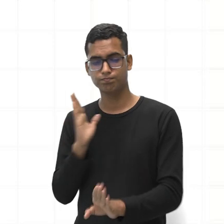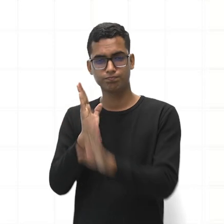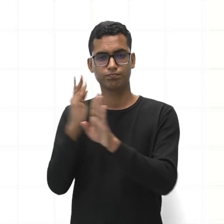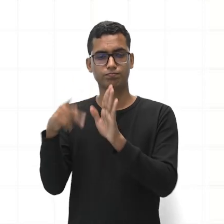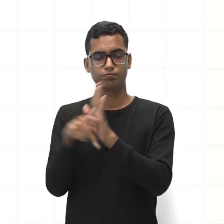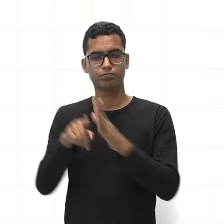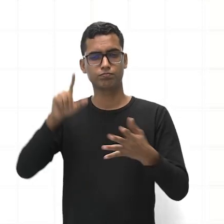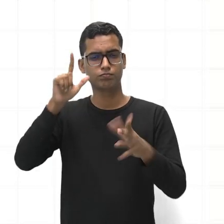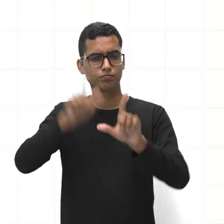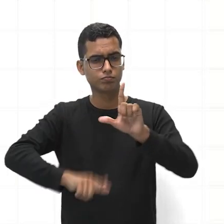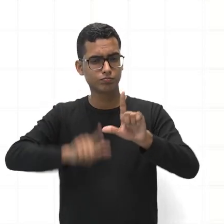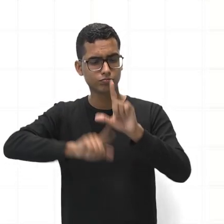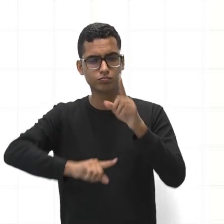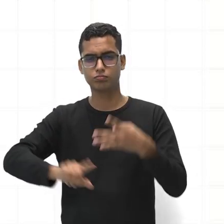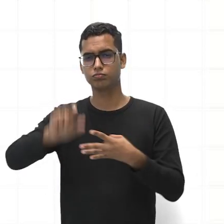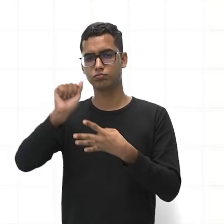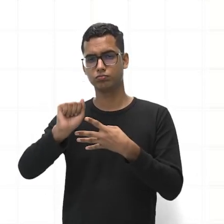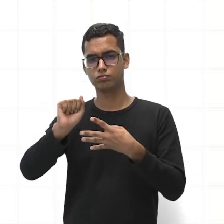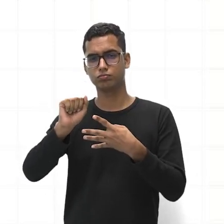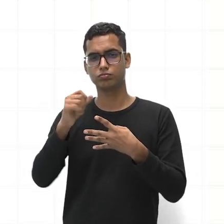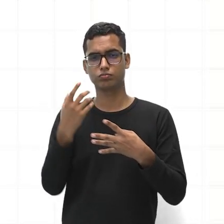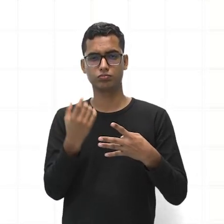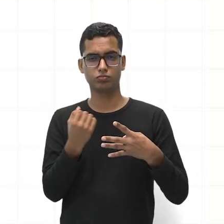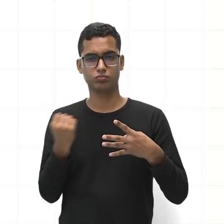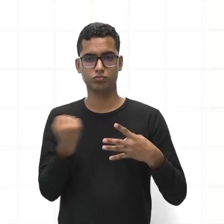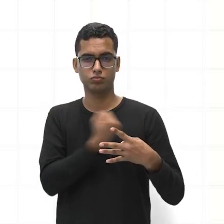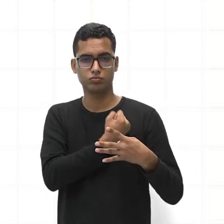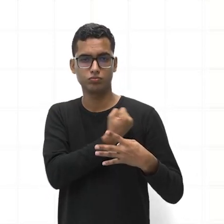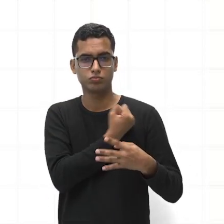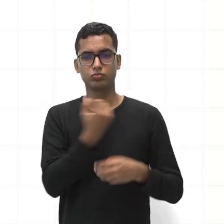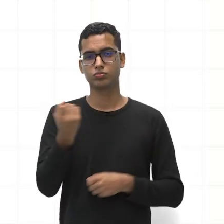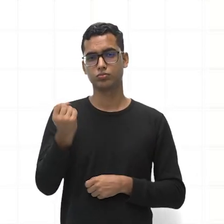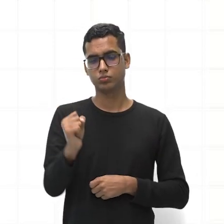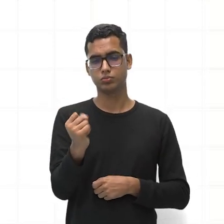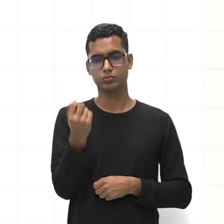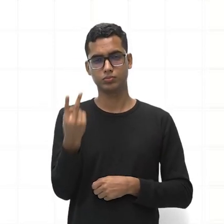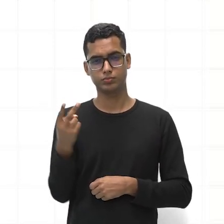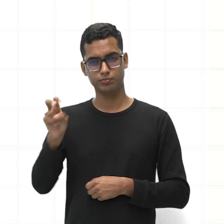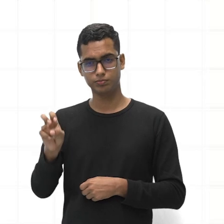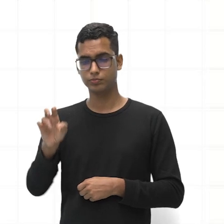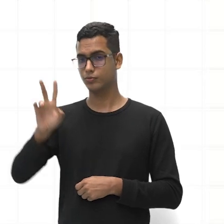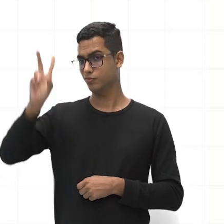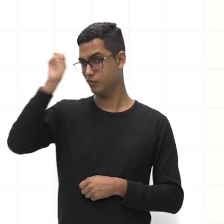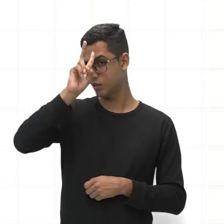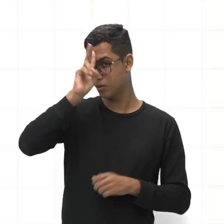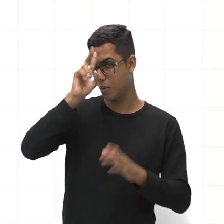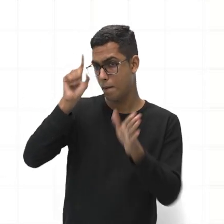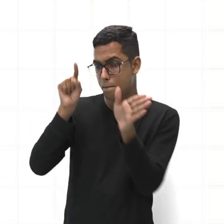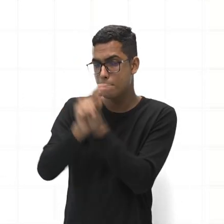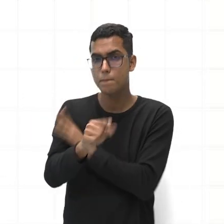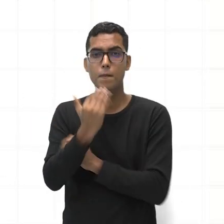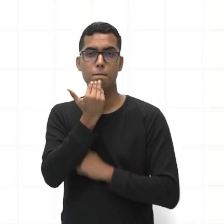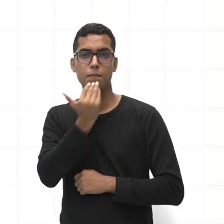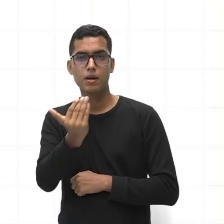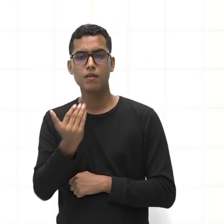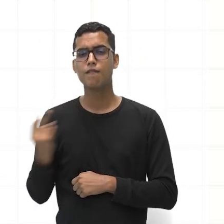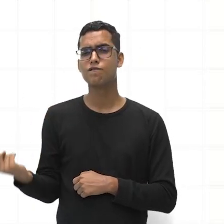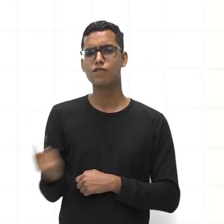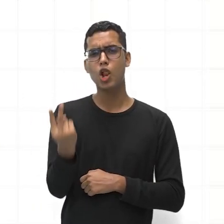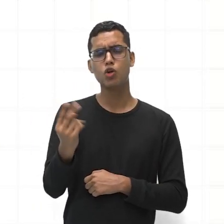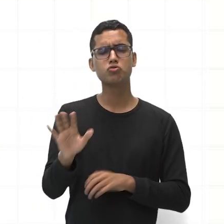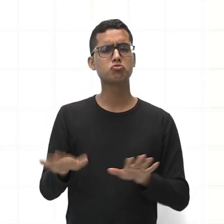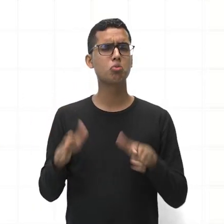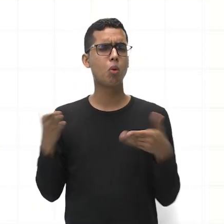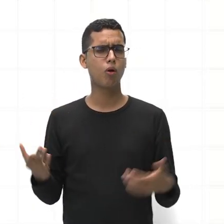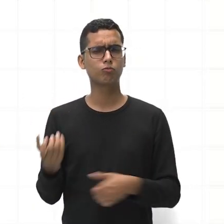cara a letra A. 825. Lembrando que o comando da questão, ele não quer saber o valor do desconto,